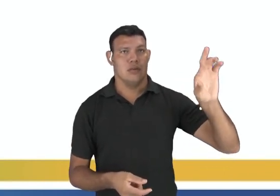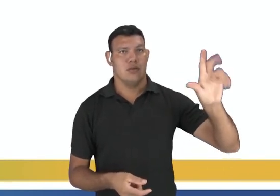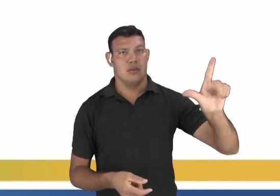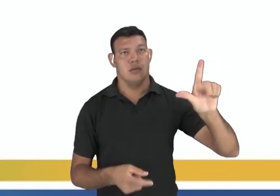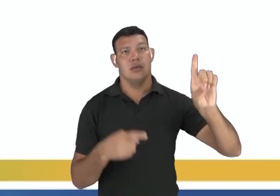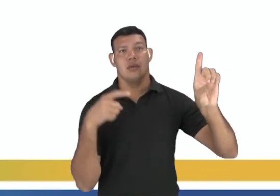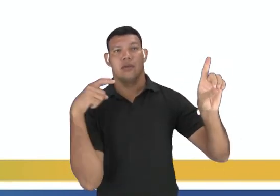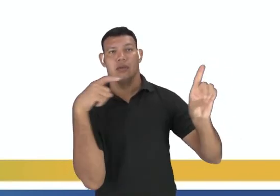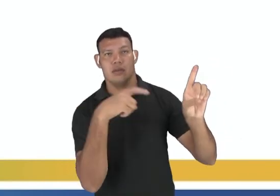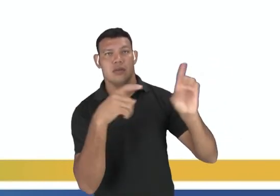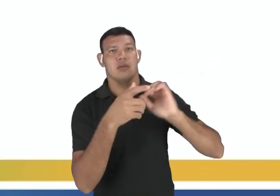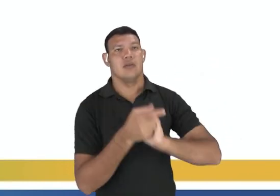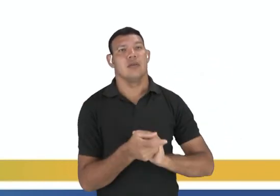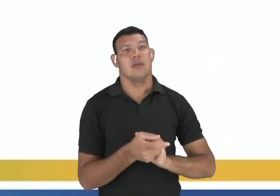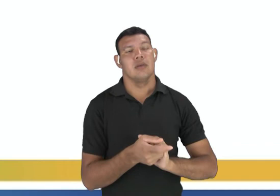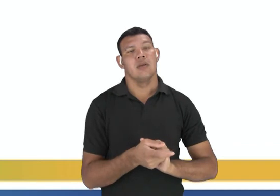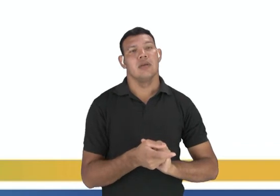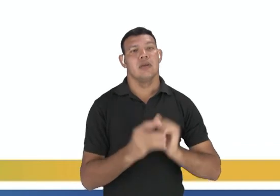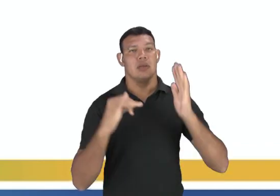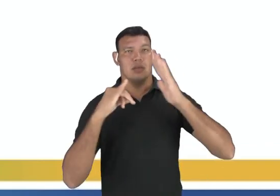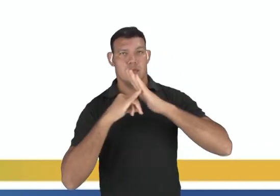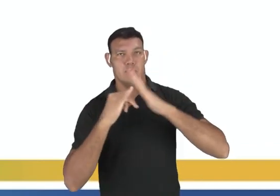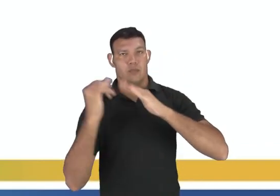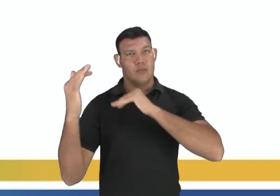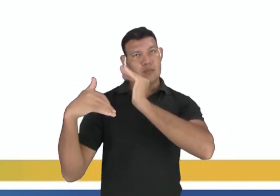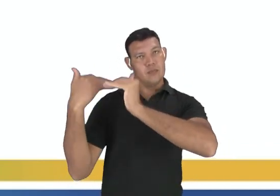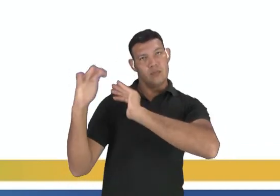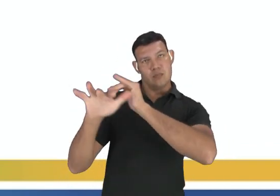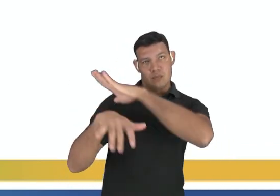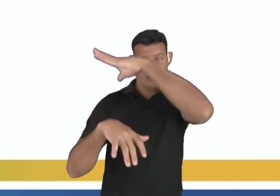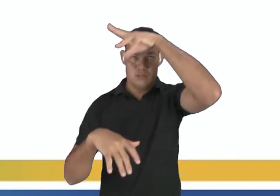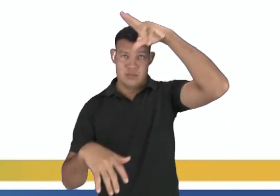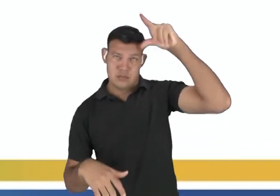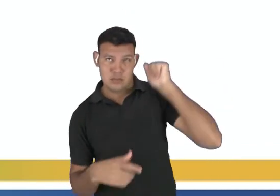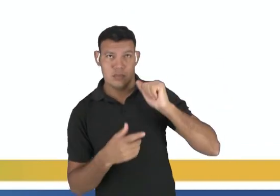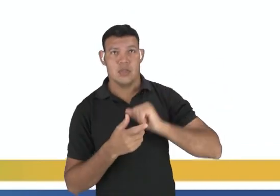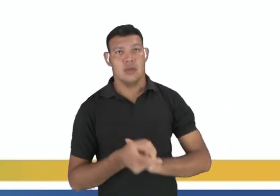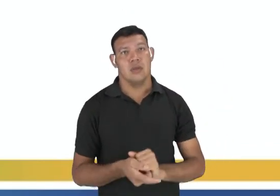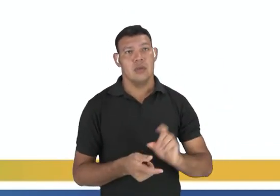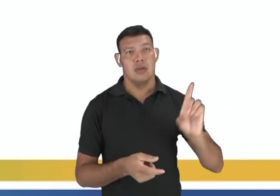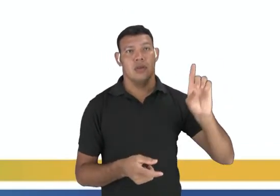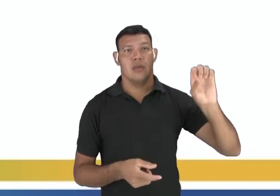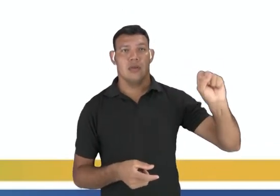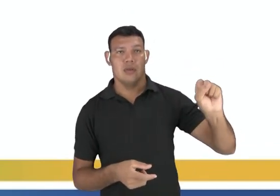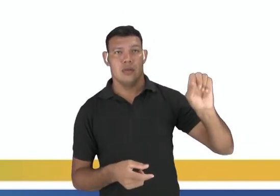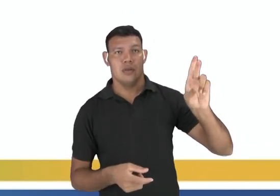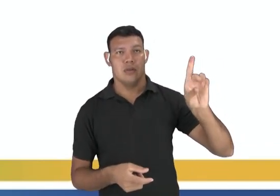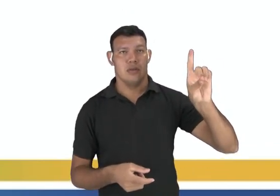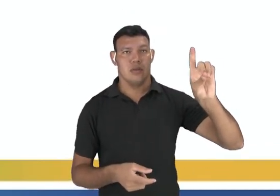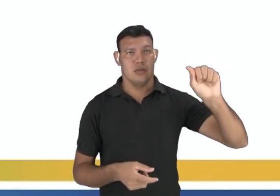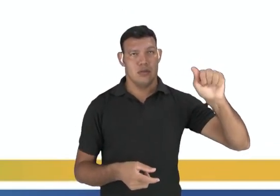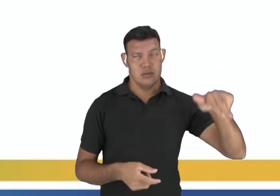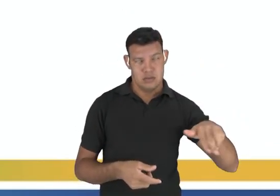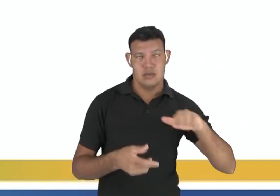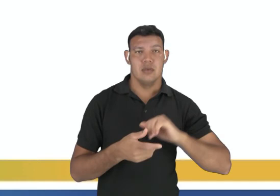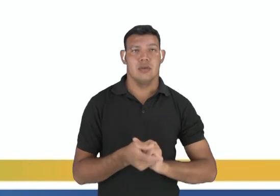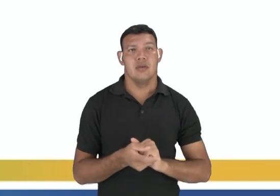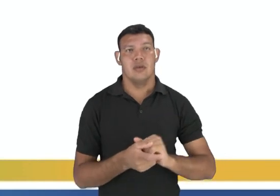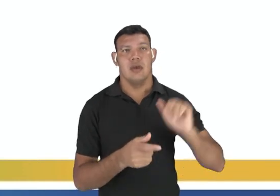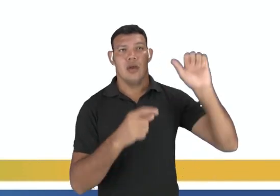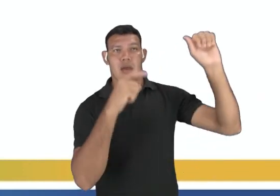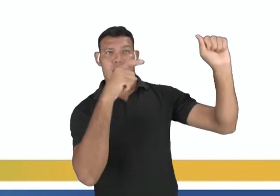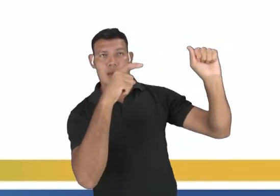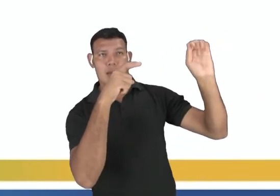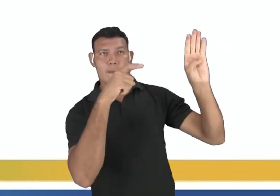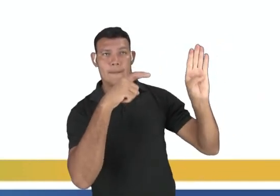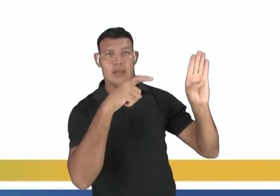de Desenvolvimento da Amazônia, a Sudão. Então, quais dessas alternativas você acha